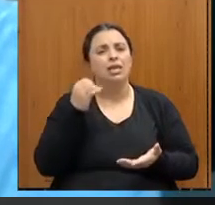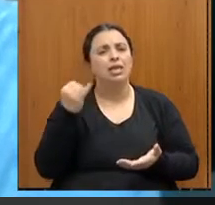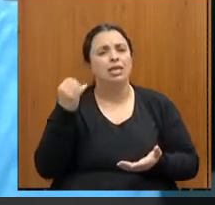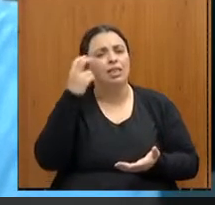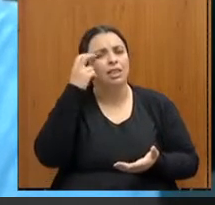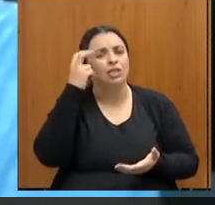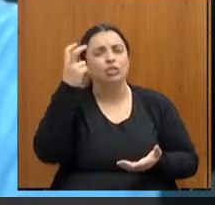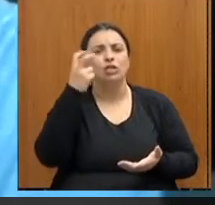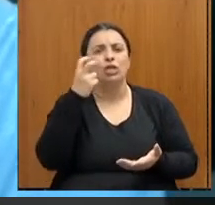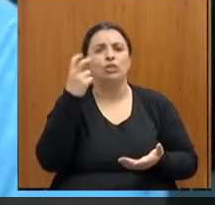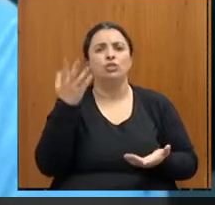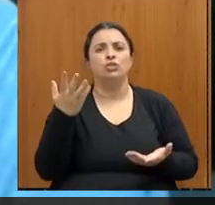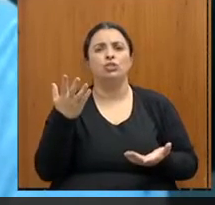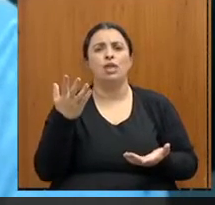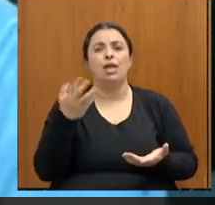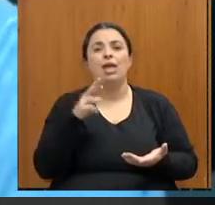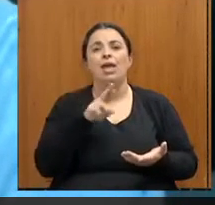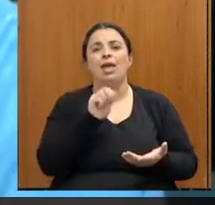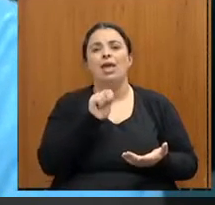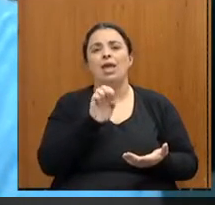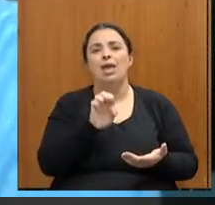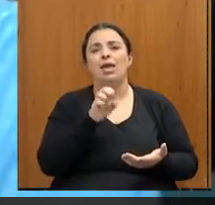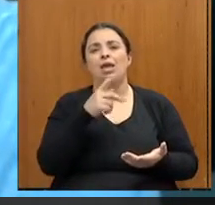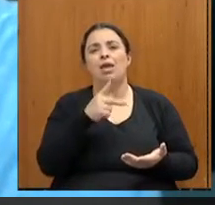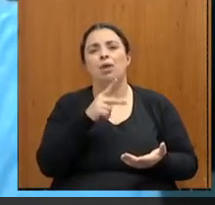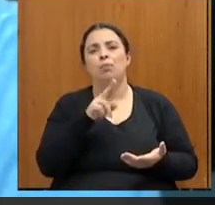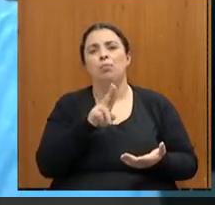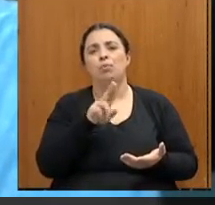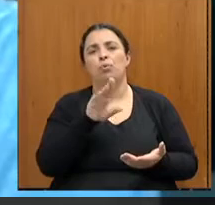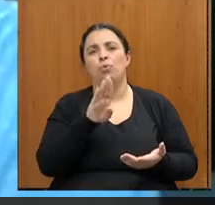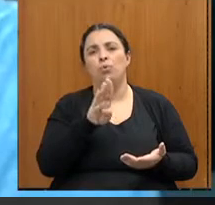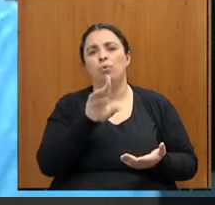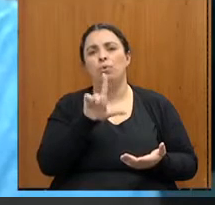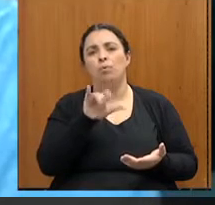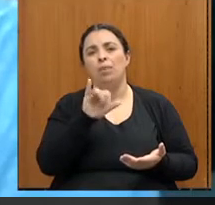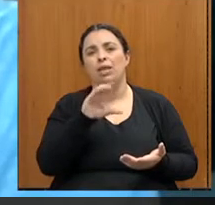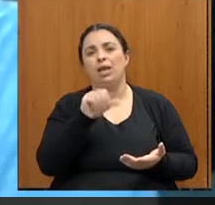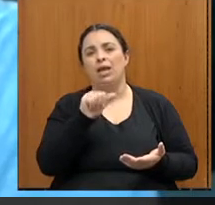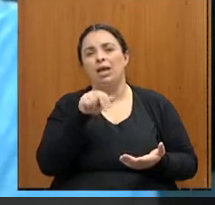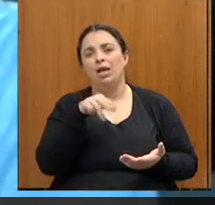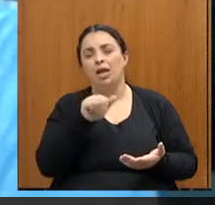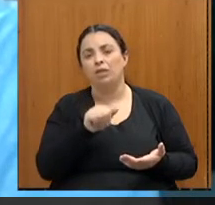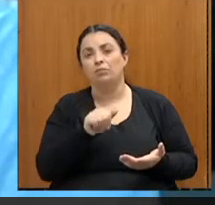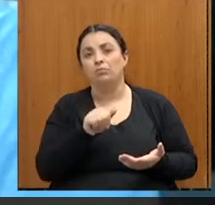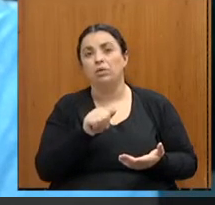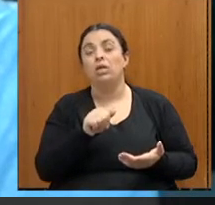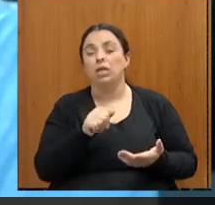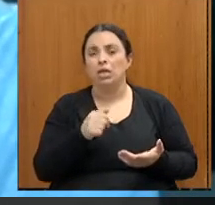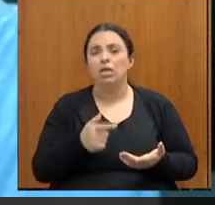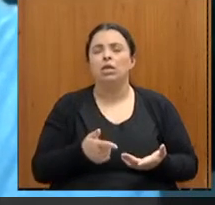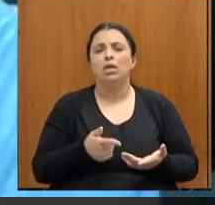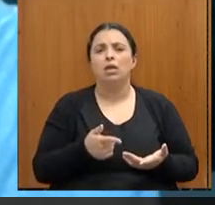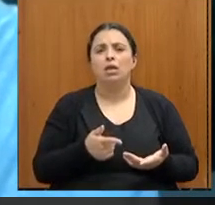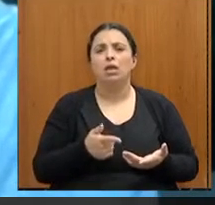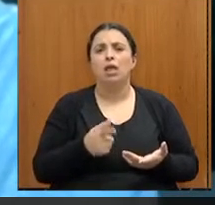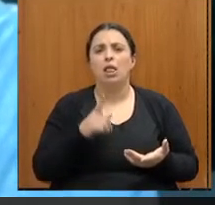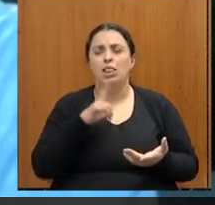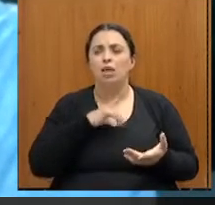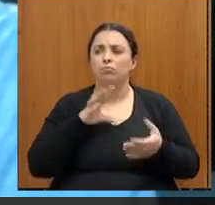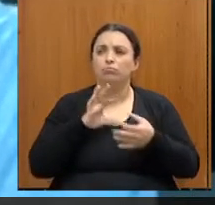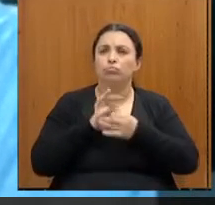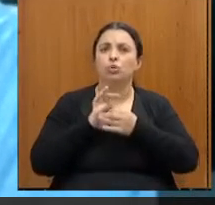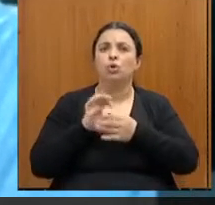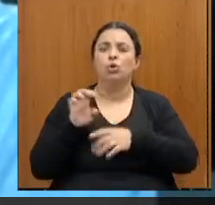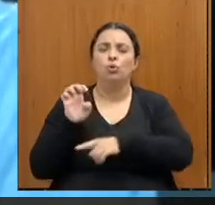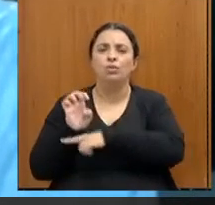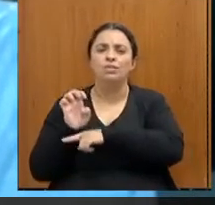pensa estado é que testa é sem abandonar os fiéis e os prioridades policiais do estado Eu